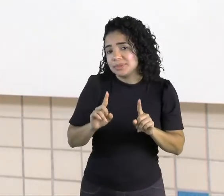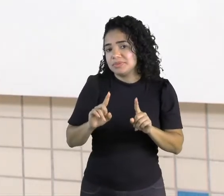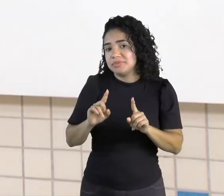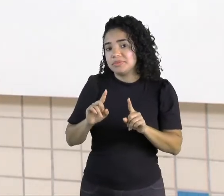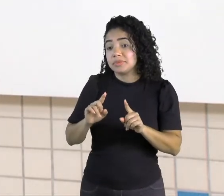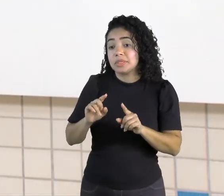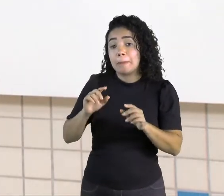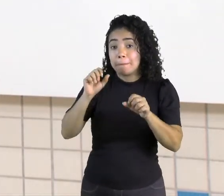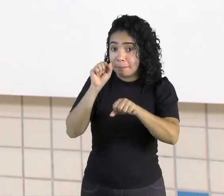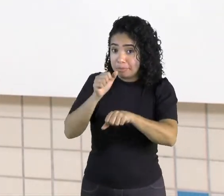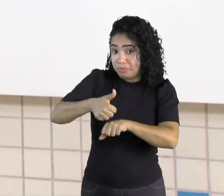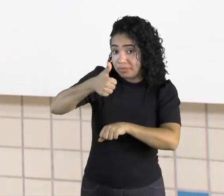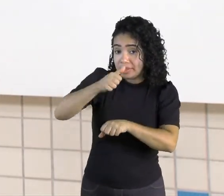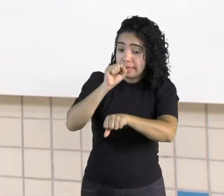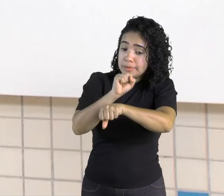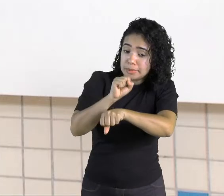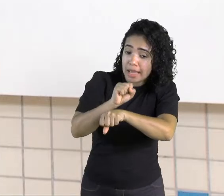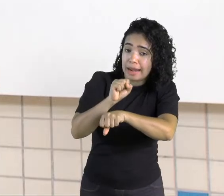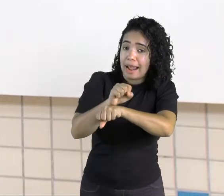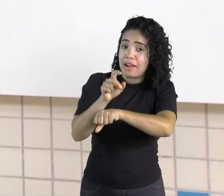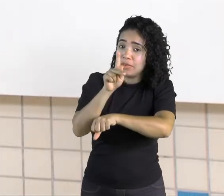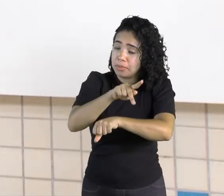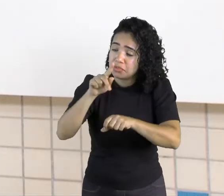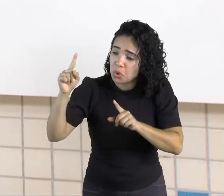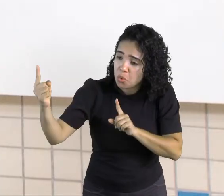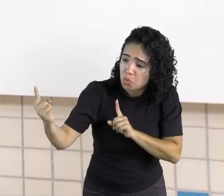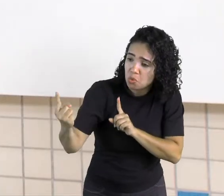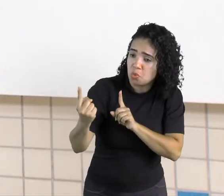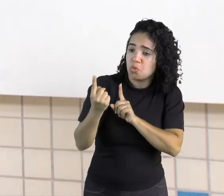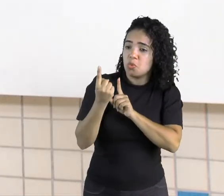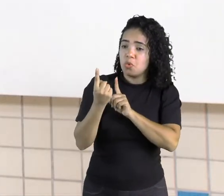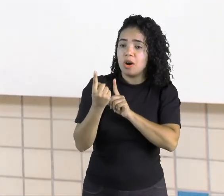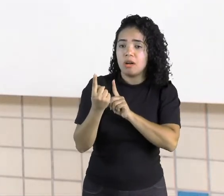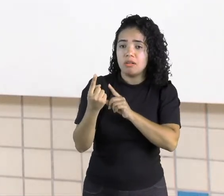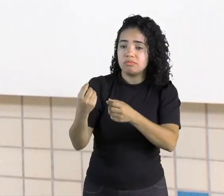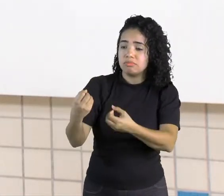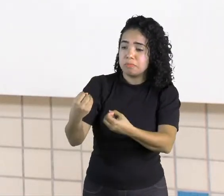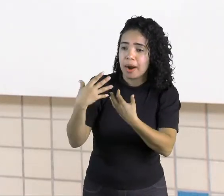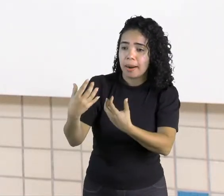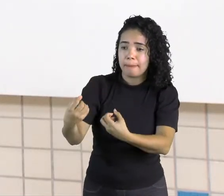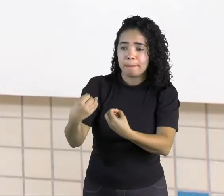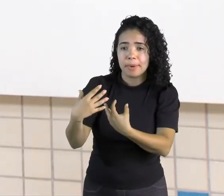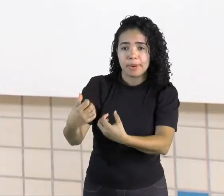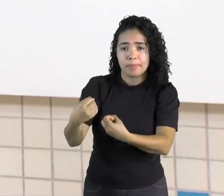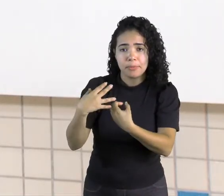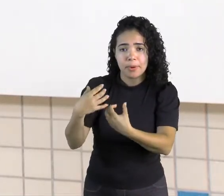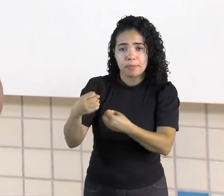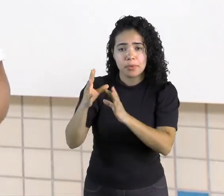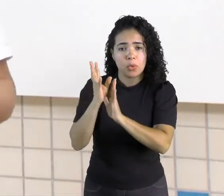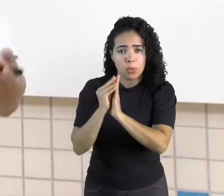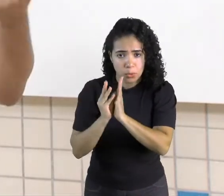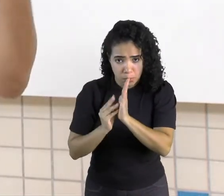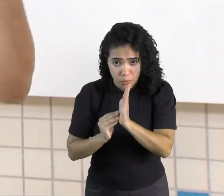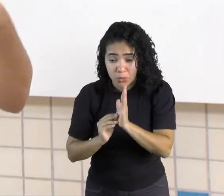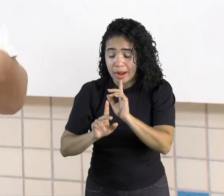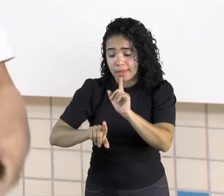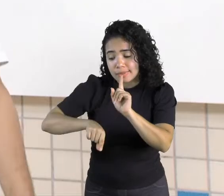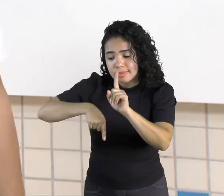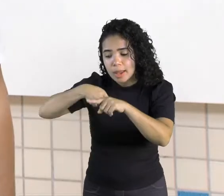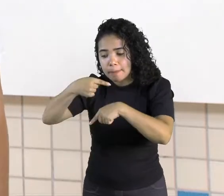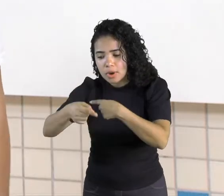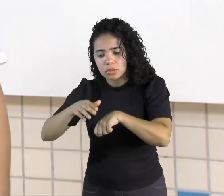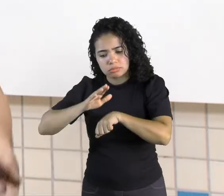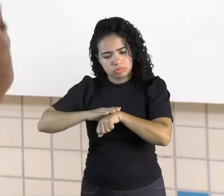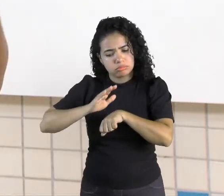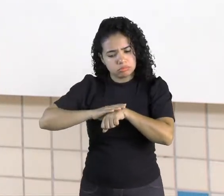que responder ali, não é? Primeiro o professor chega em sala, vai te passar todo o assunto a ser abordado, para depois você